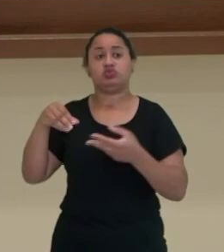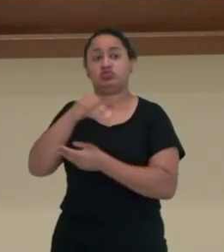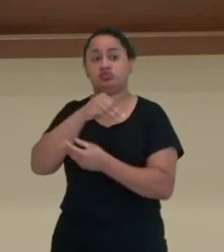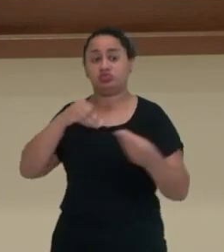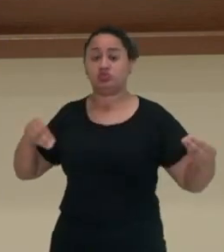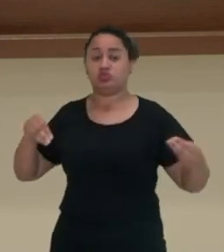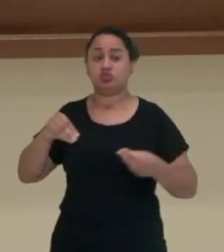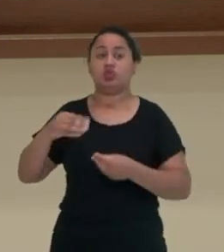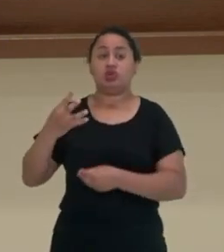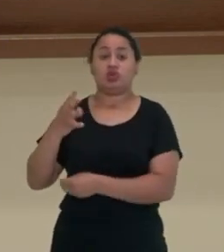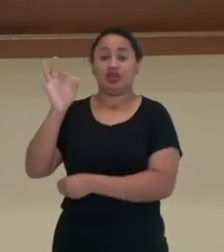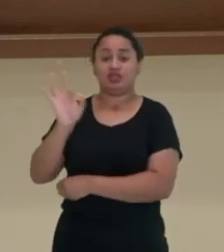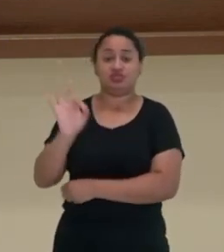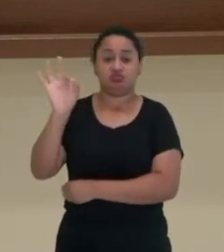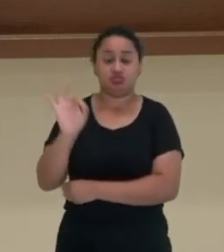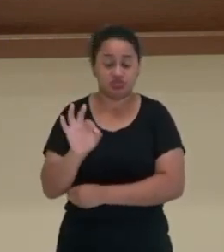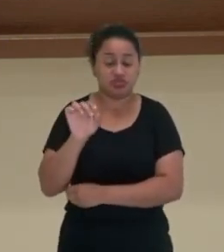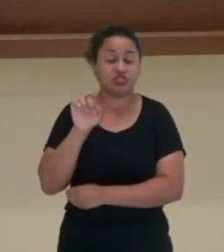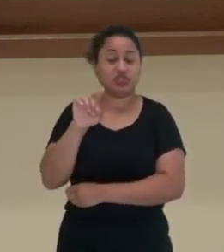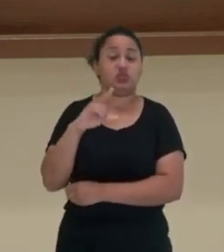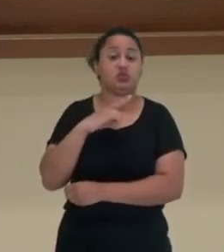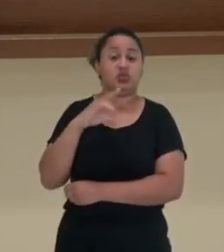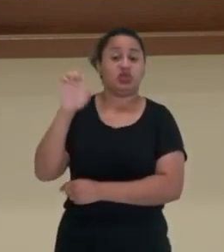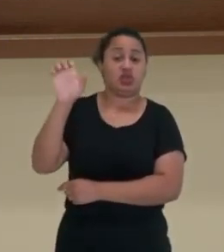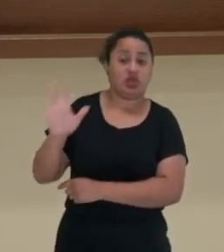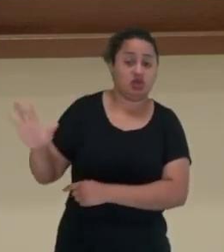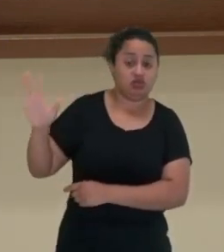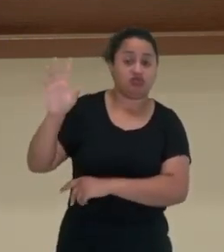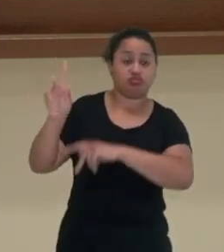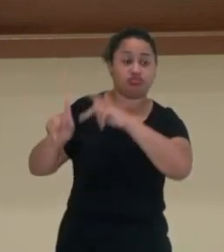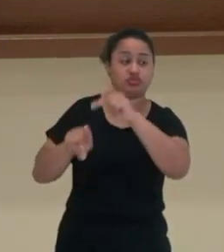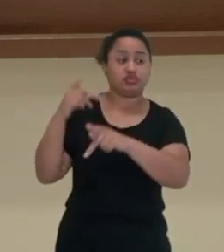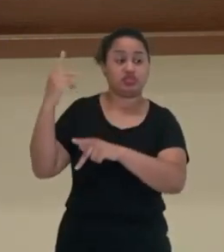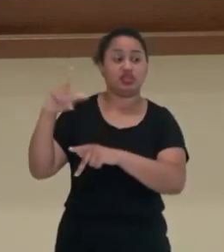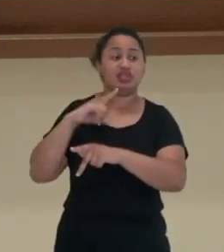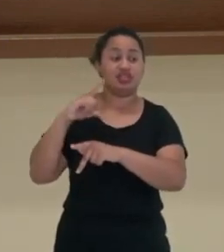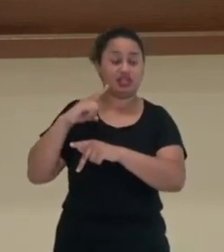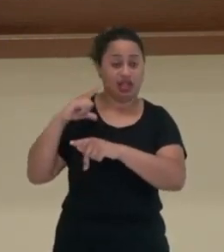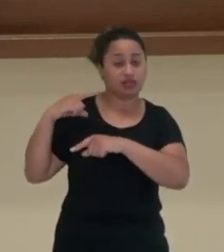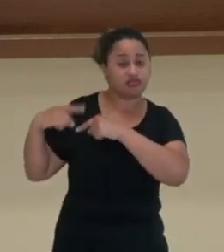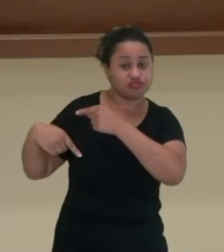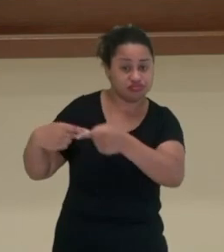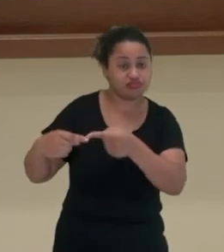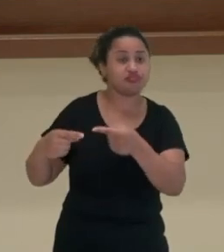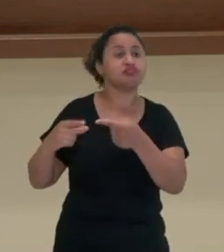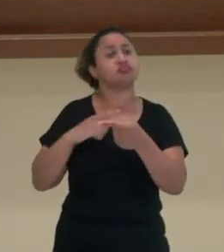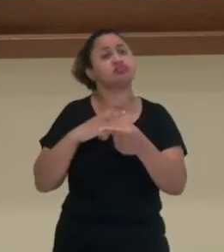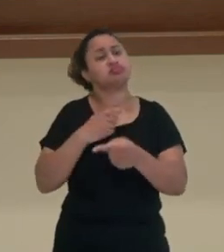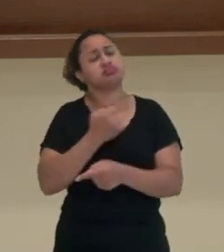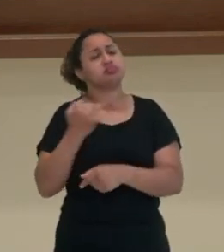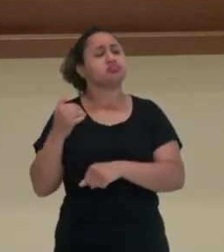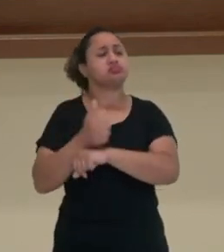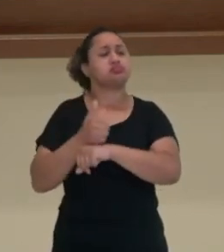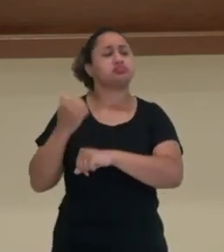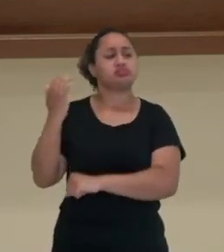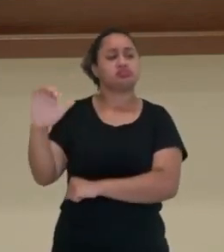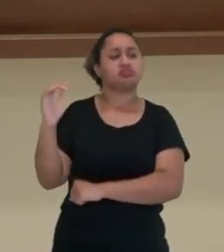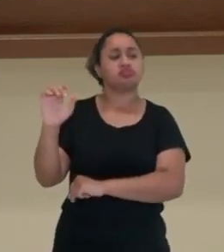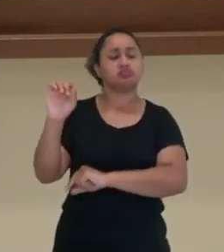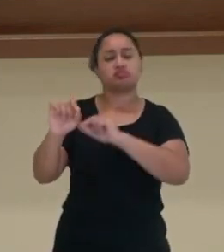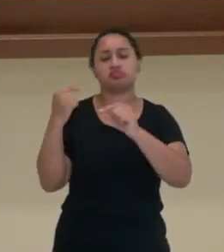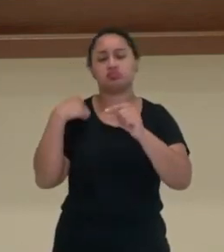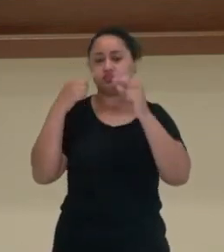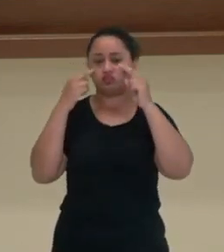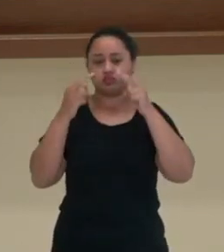genes dessa nossa espécie aqui. Então, assim, a gente considera o seguinte, né? Muitos cientistas não têm essa